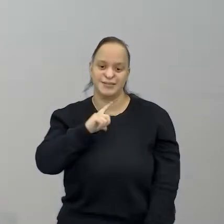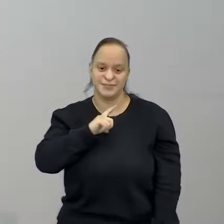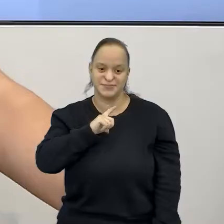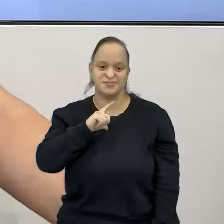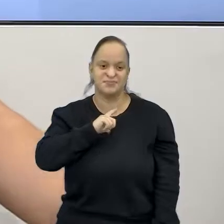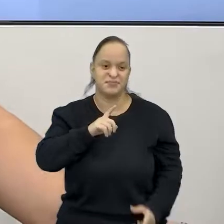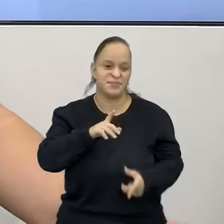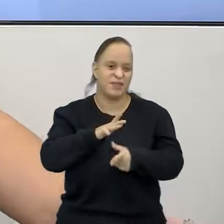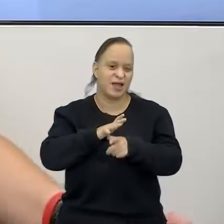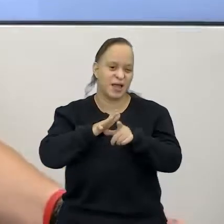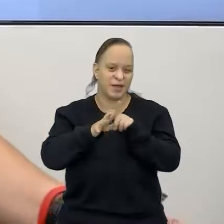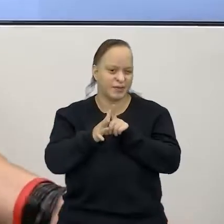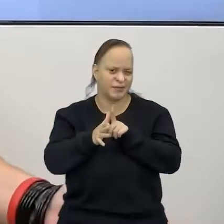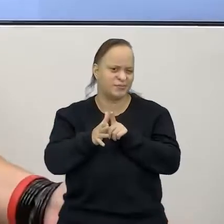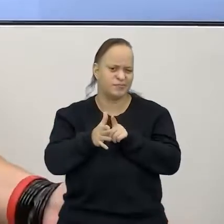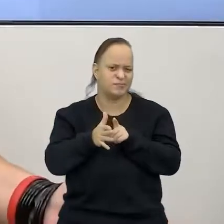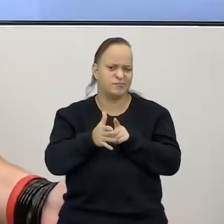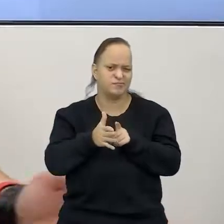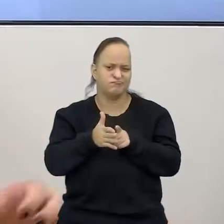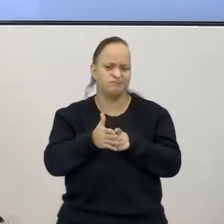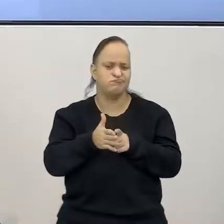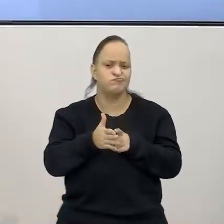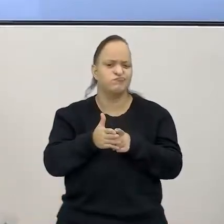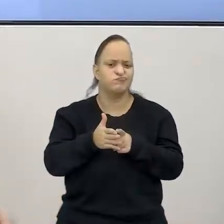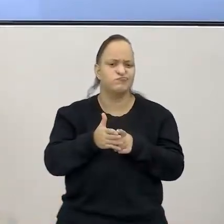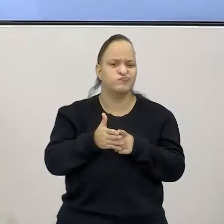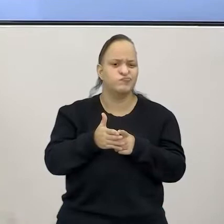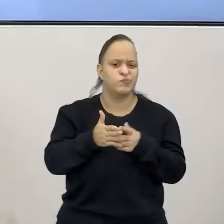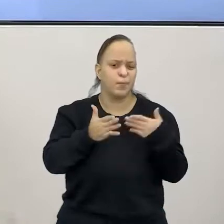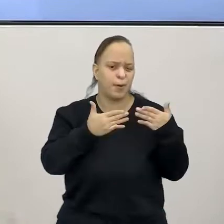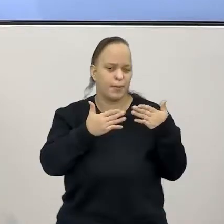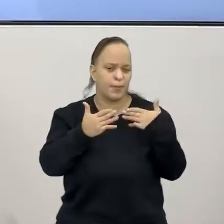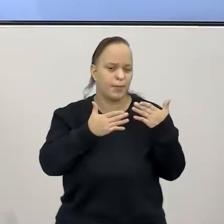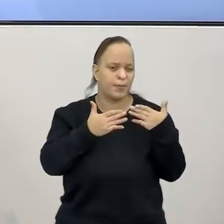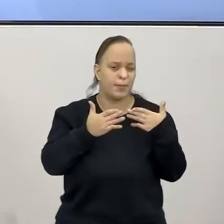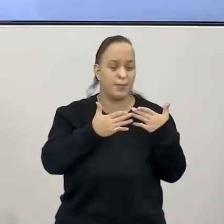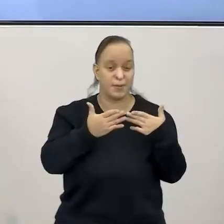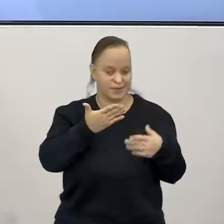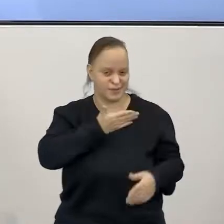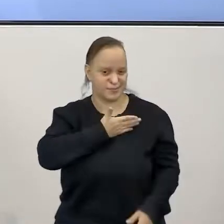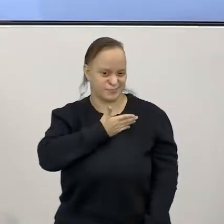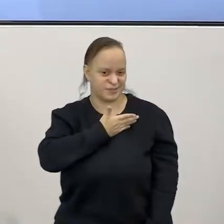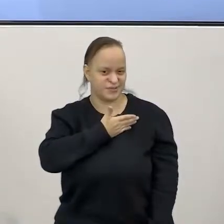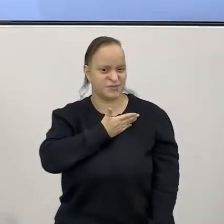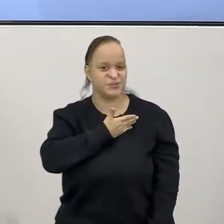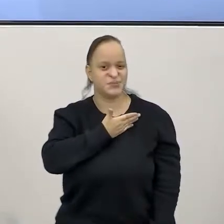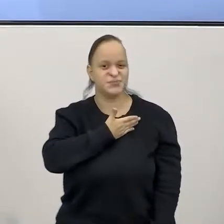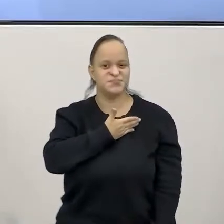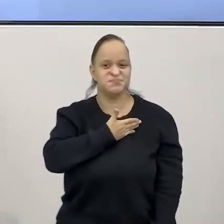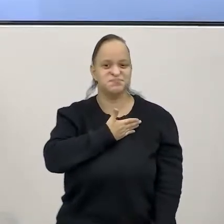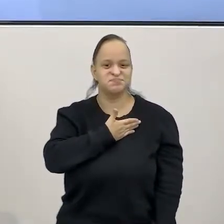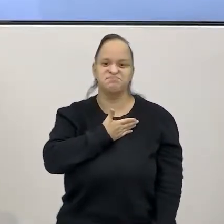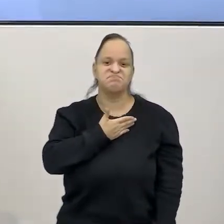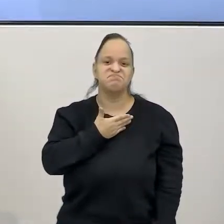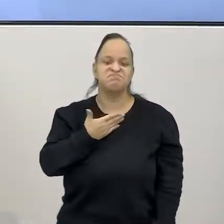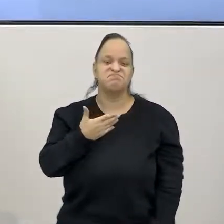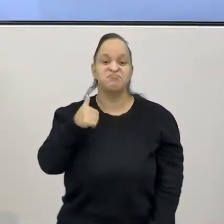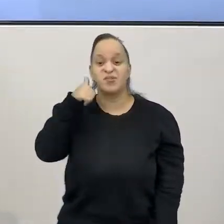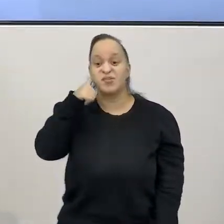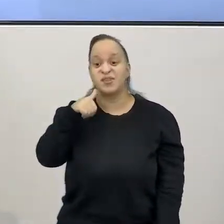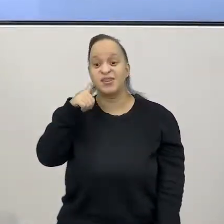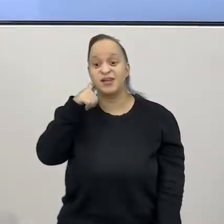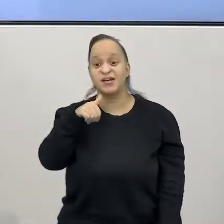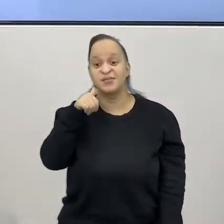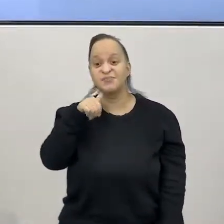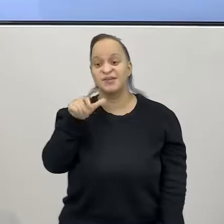porque a gente aqui, a gente é amigo, então a gente conta tudo pra vocês. O que acontece? Eu sigo uma menina que eu vou até indicar ela aqui, que eu tava até falando com a Elo,